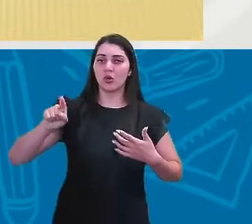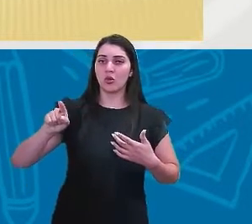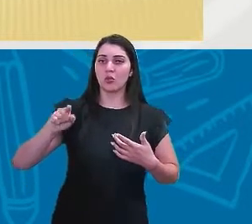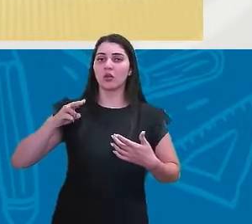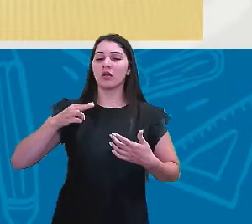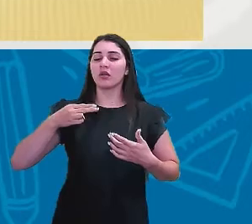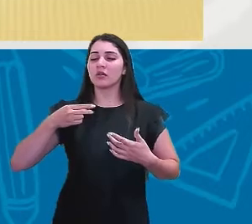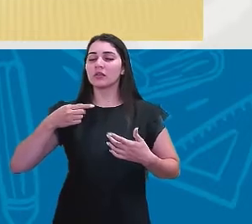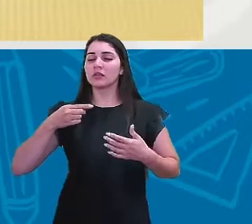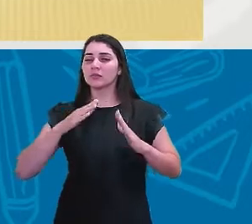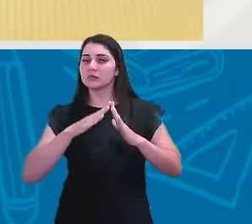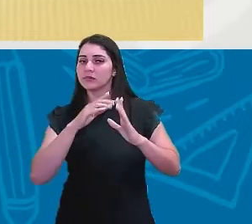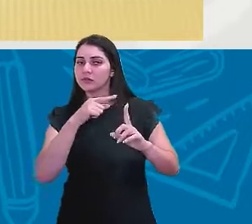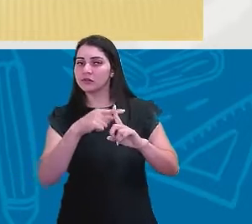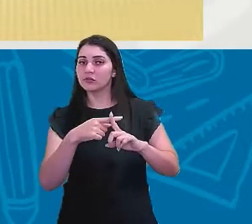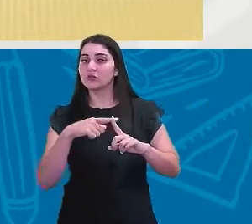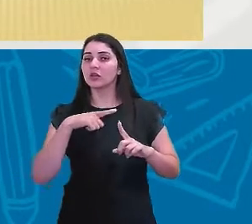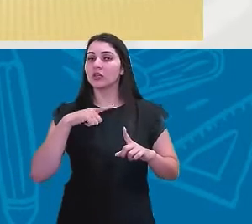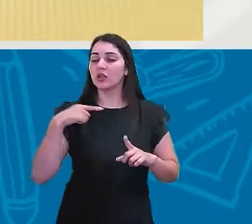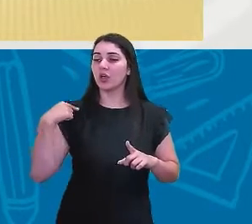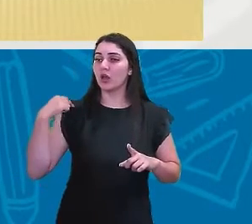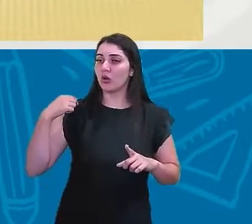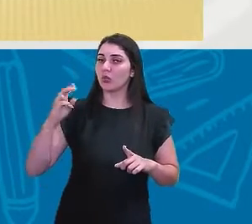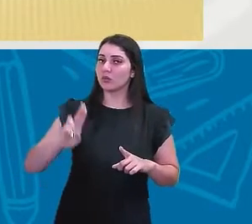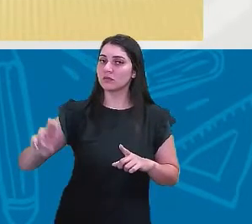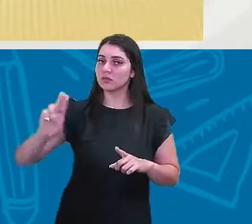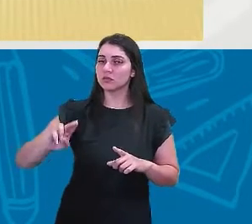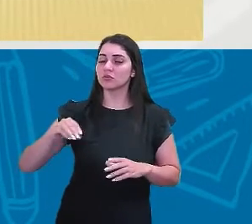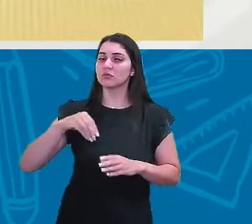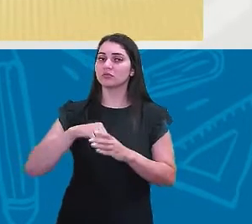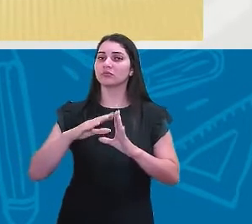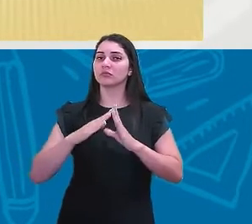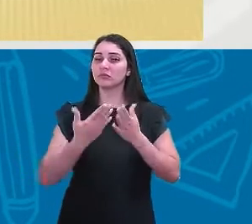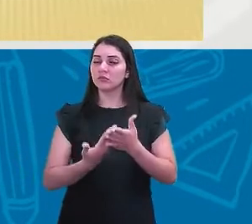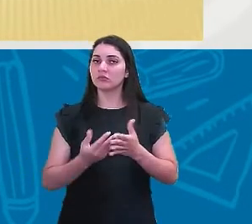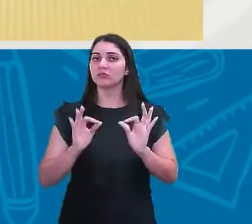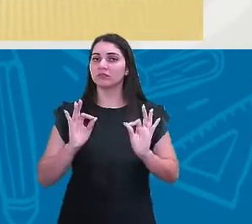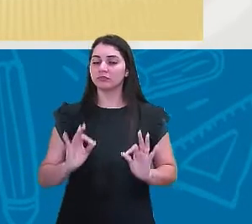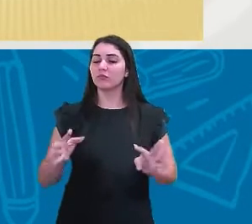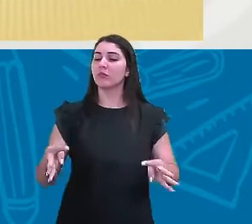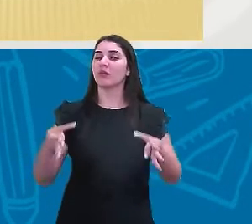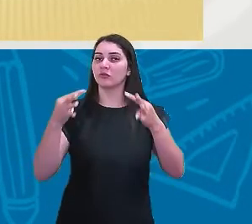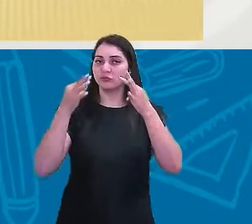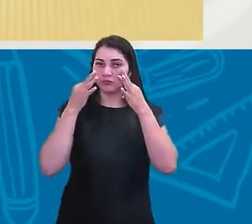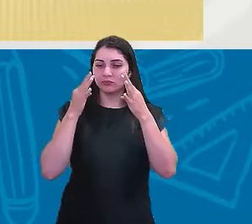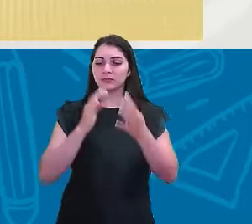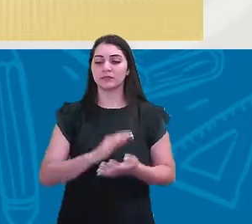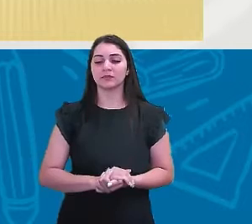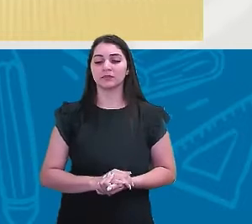para a igreja, e existe a roupa que você vai para a escola. Então, presta atenção.